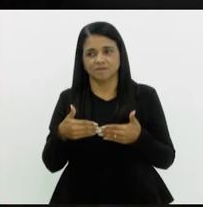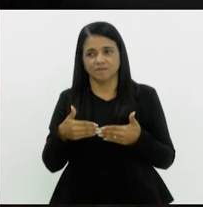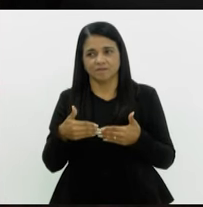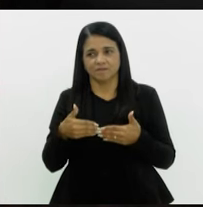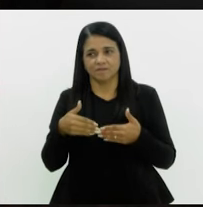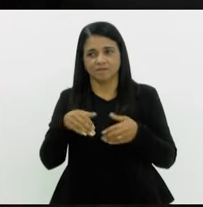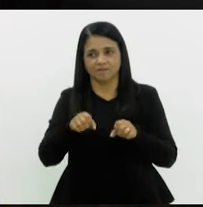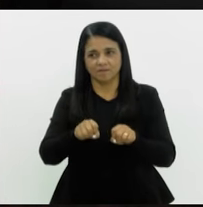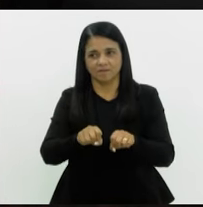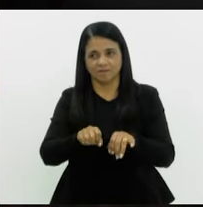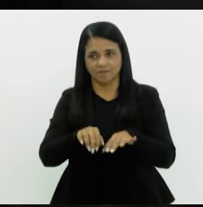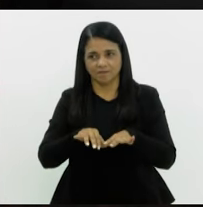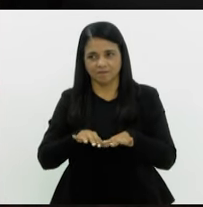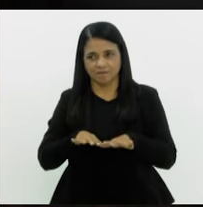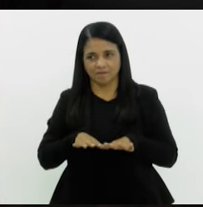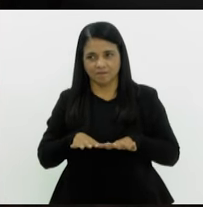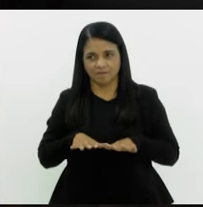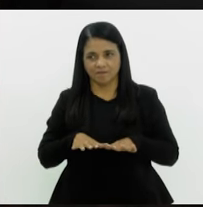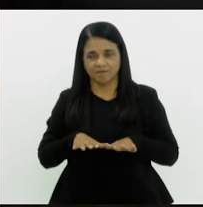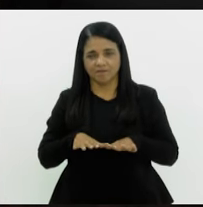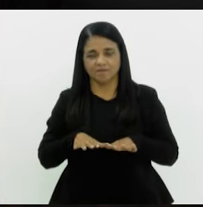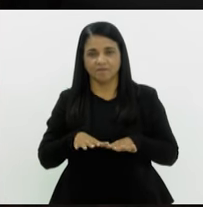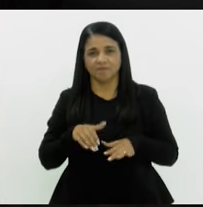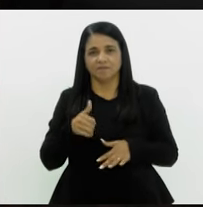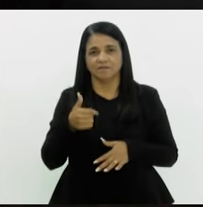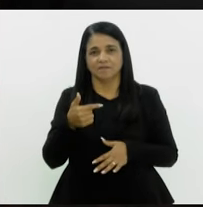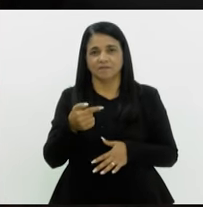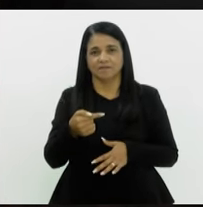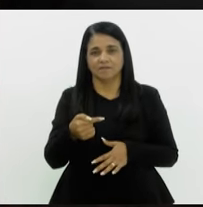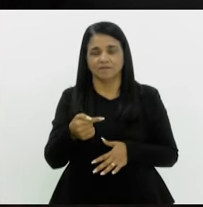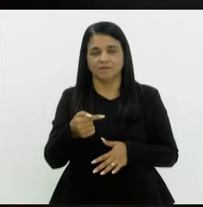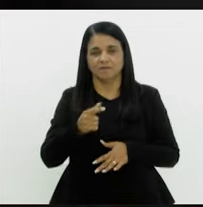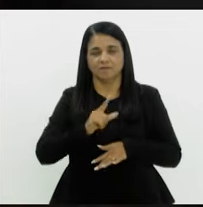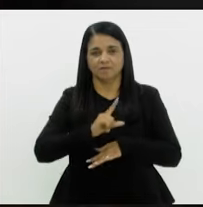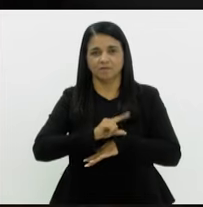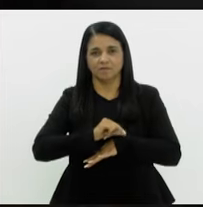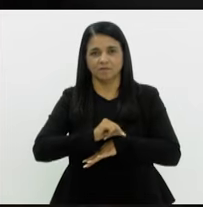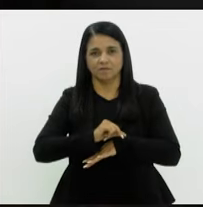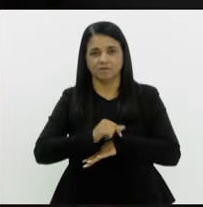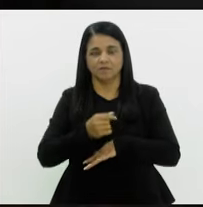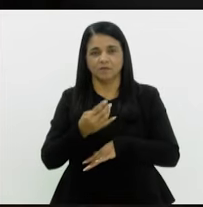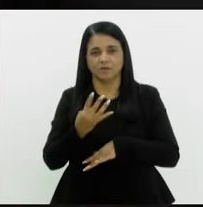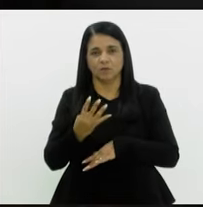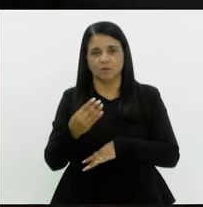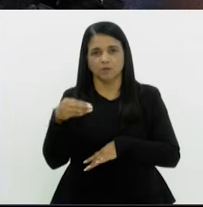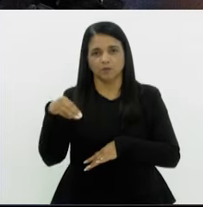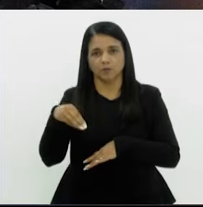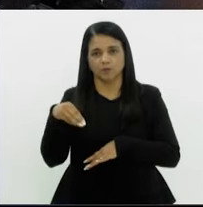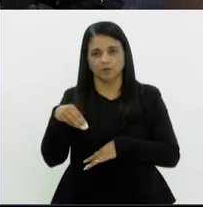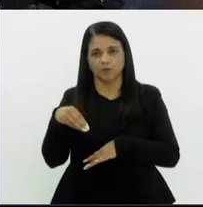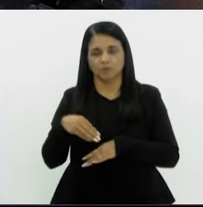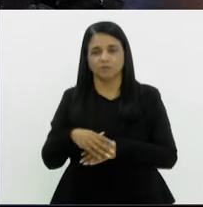encerrada a sessão às 17 horas e 4 minutos.